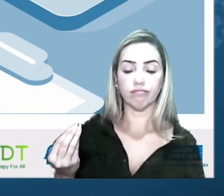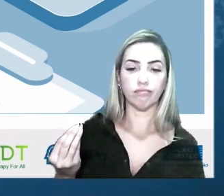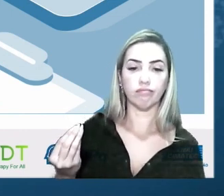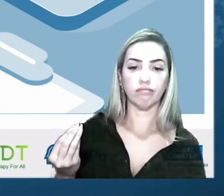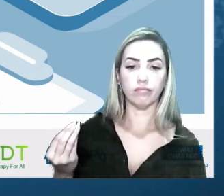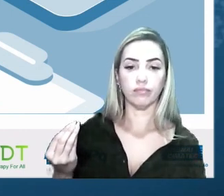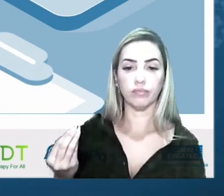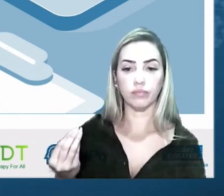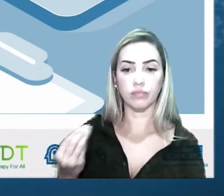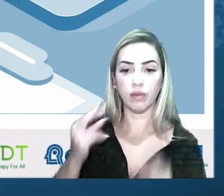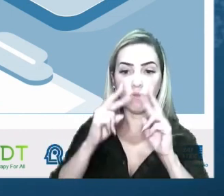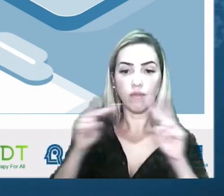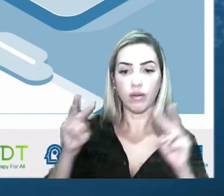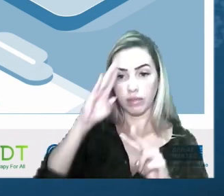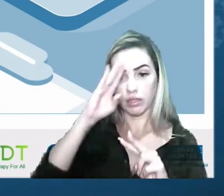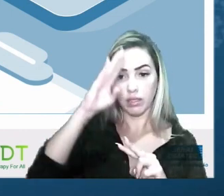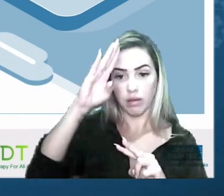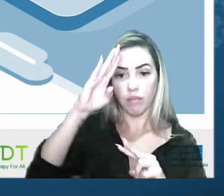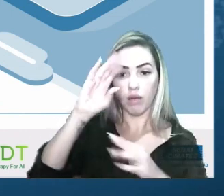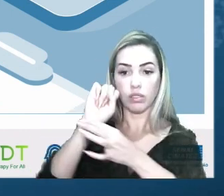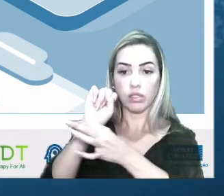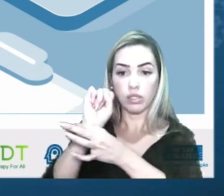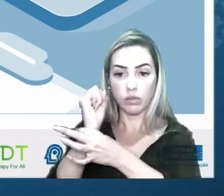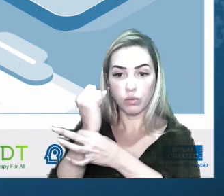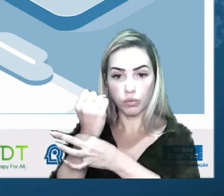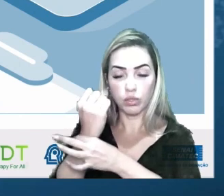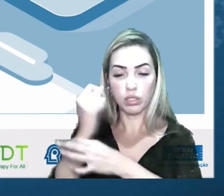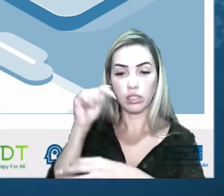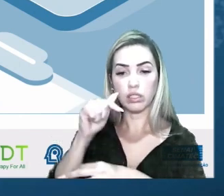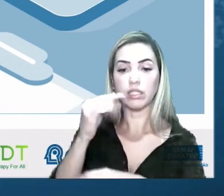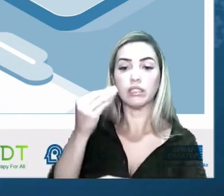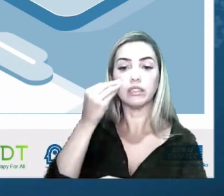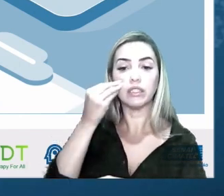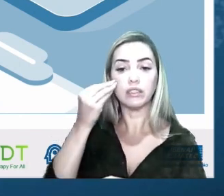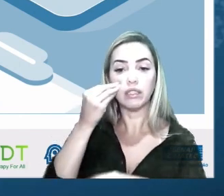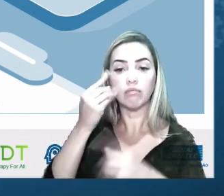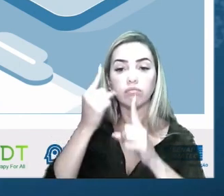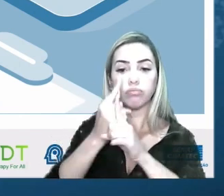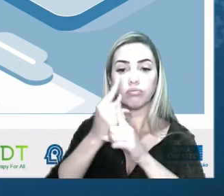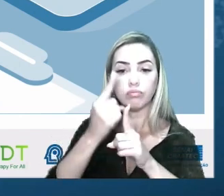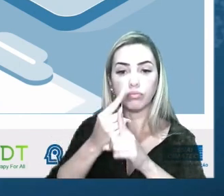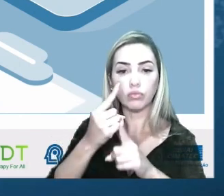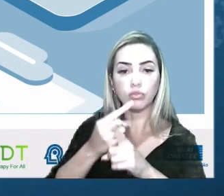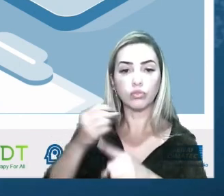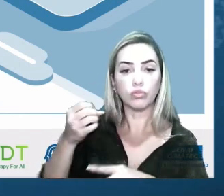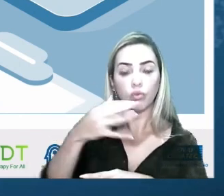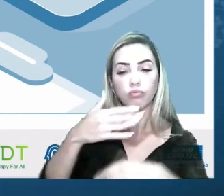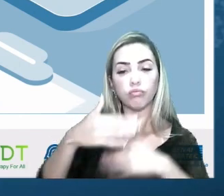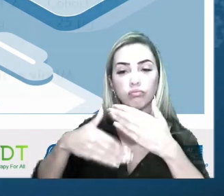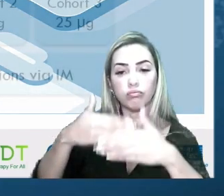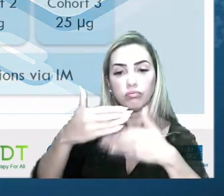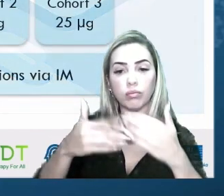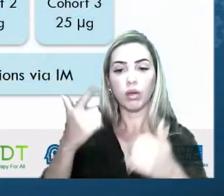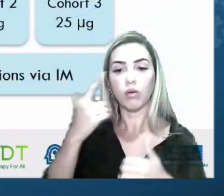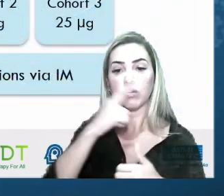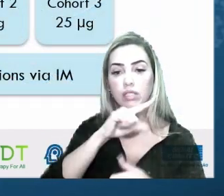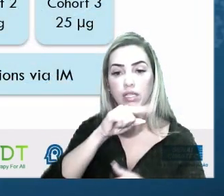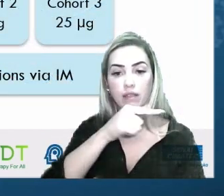ver, principalmente, a segurança e tentar determinar doses para essa